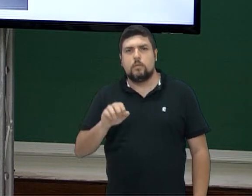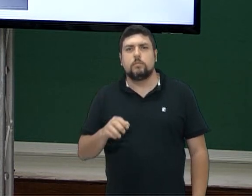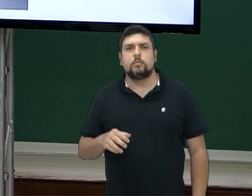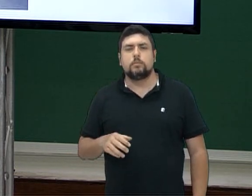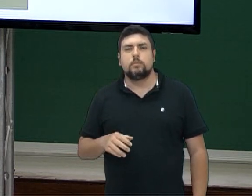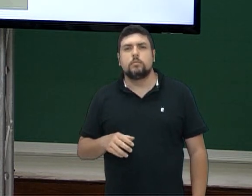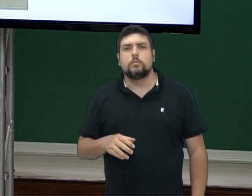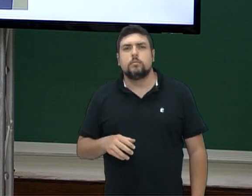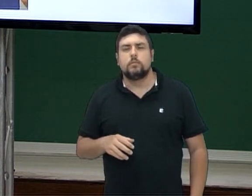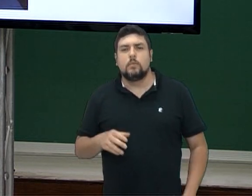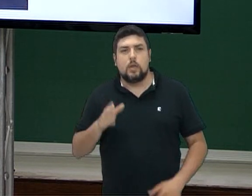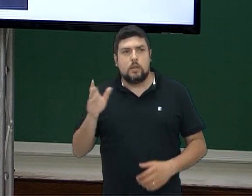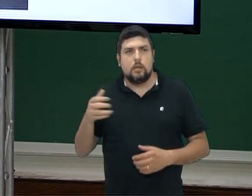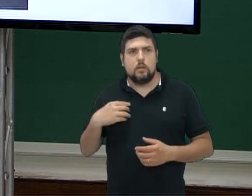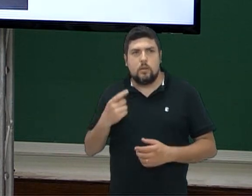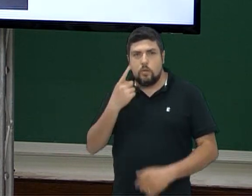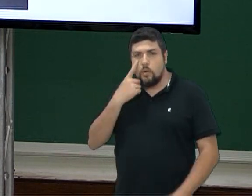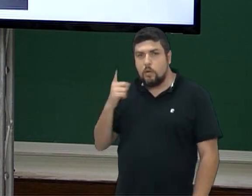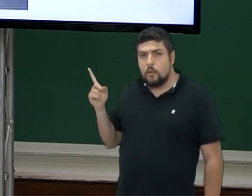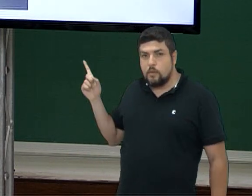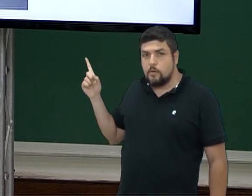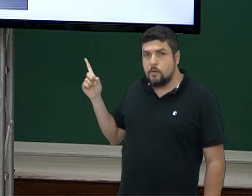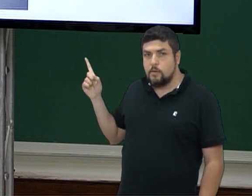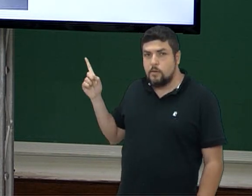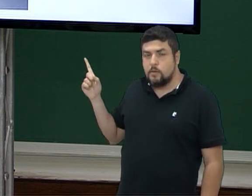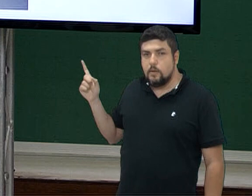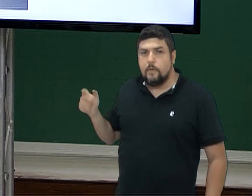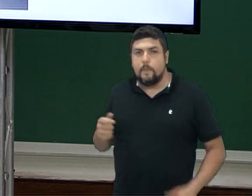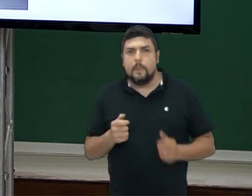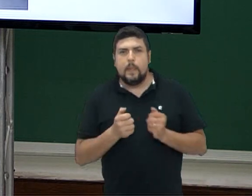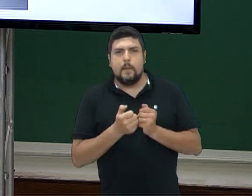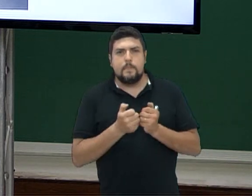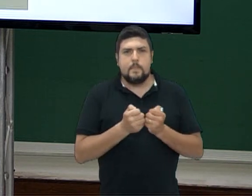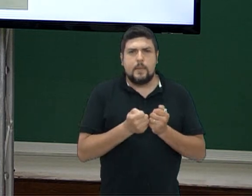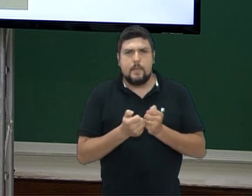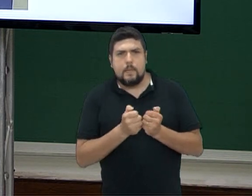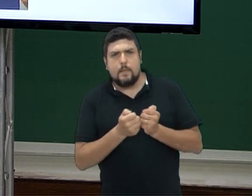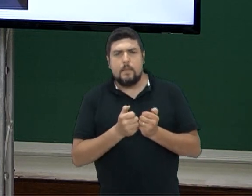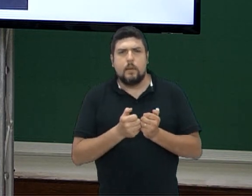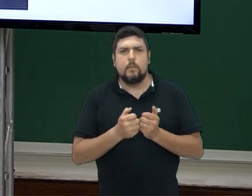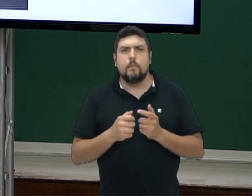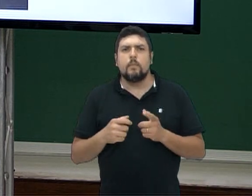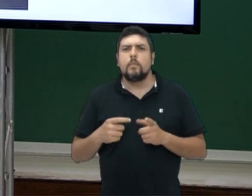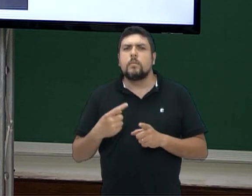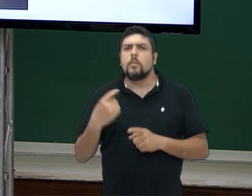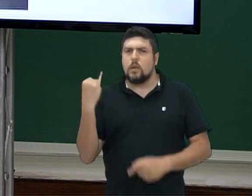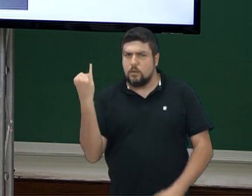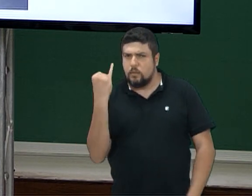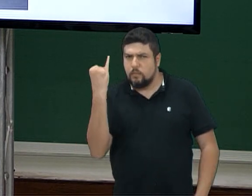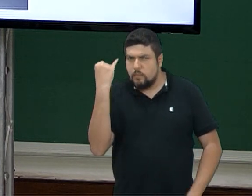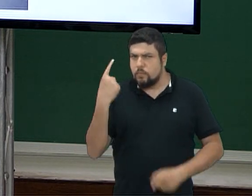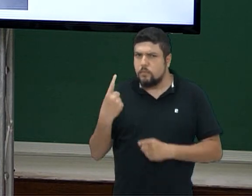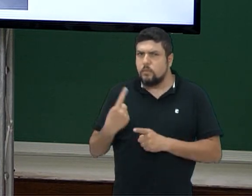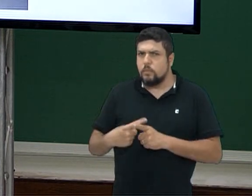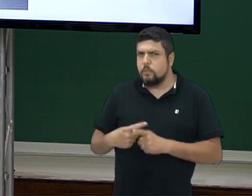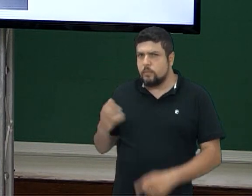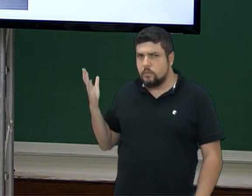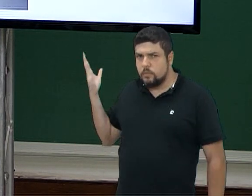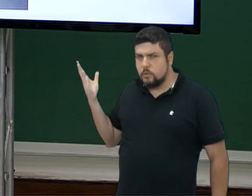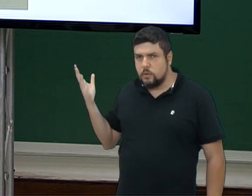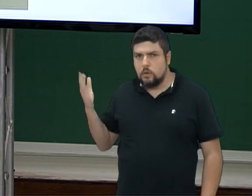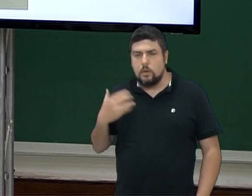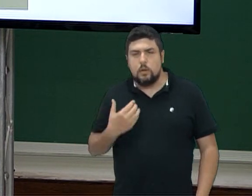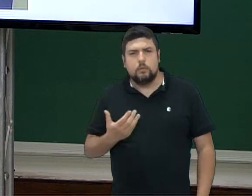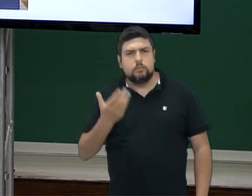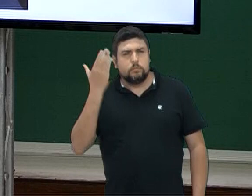jogaram esse jogo que está aqui na animação. E qual que a importância, qual que é a relevância disso? Isso faz com que, dentre os jovens